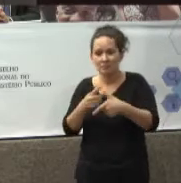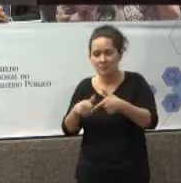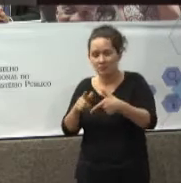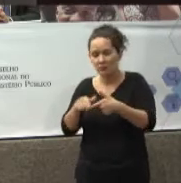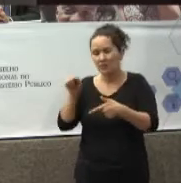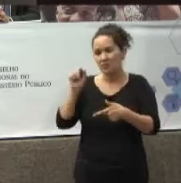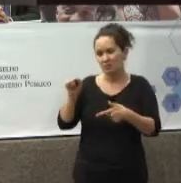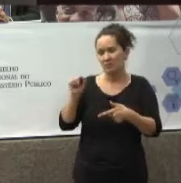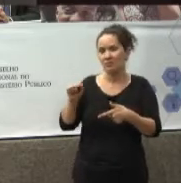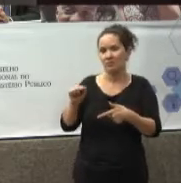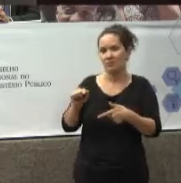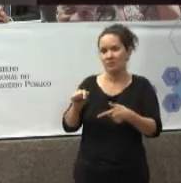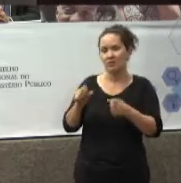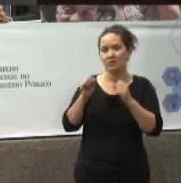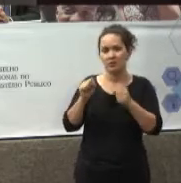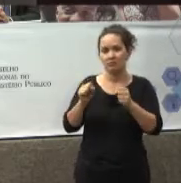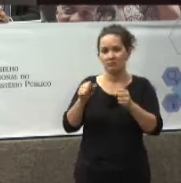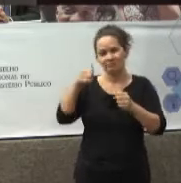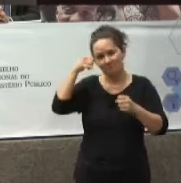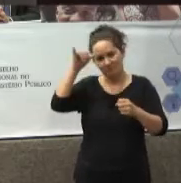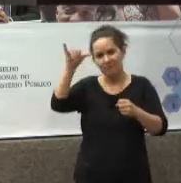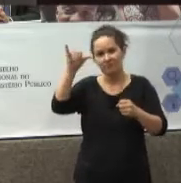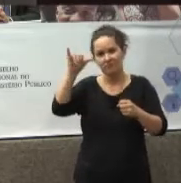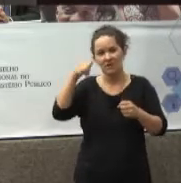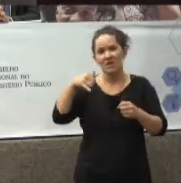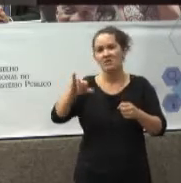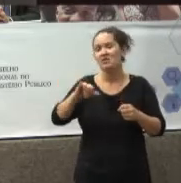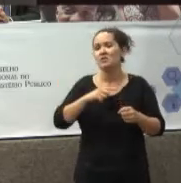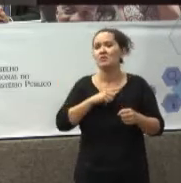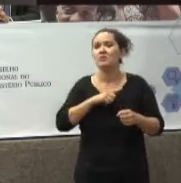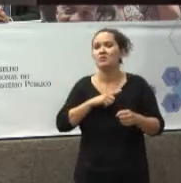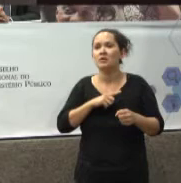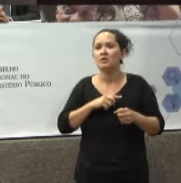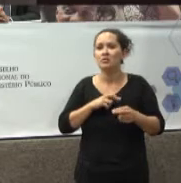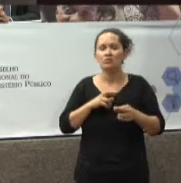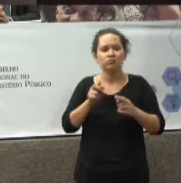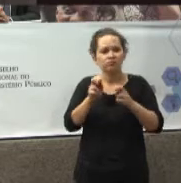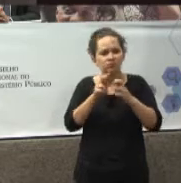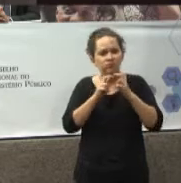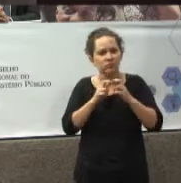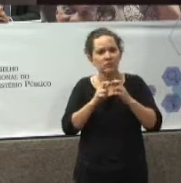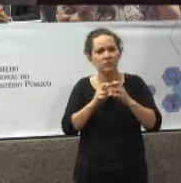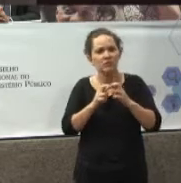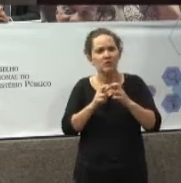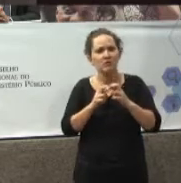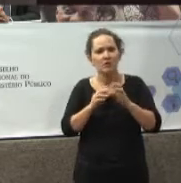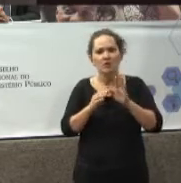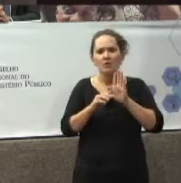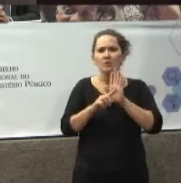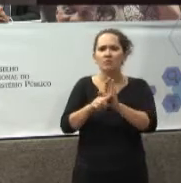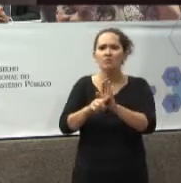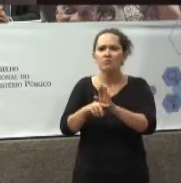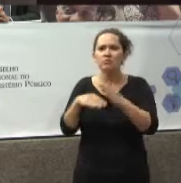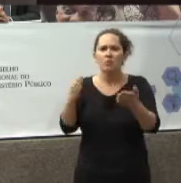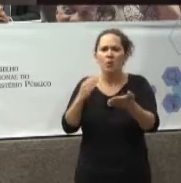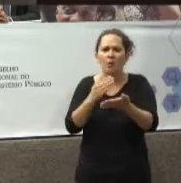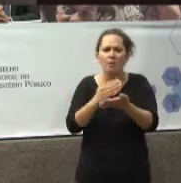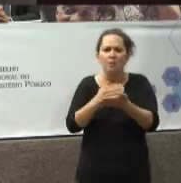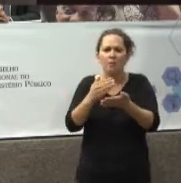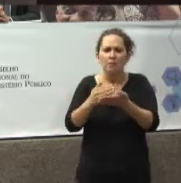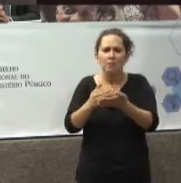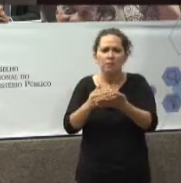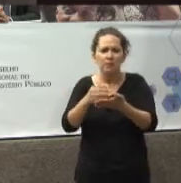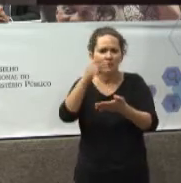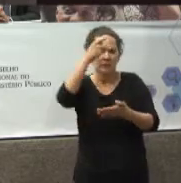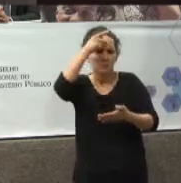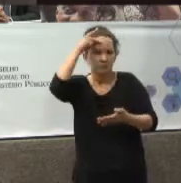essa podem ser evitadas se eu tenho uma regulação que me mostra qual a ordem de cada paciente